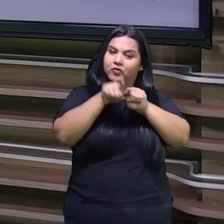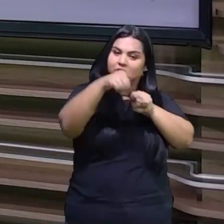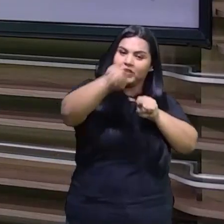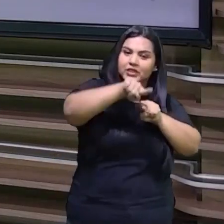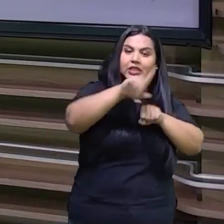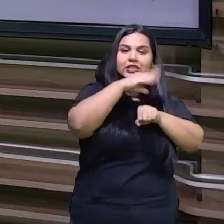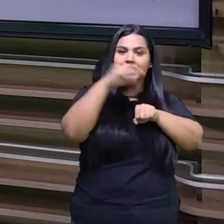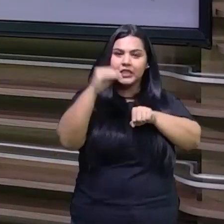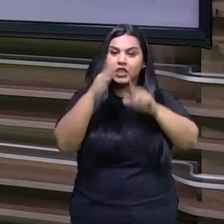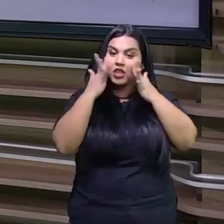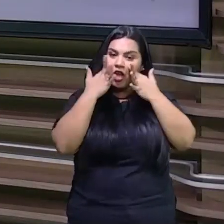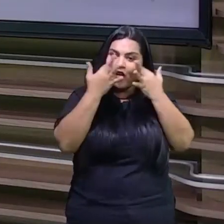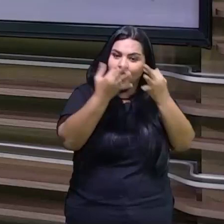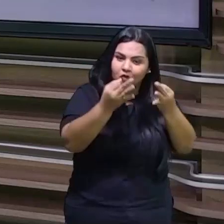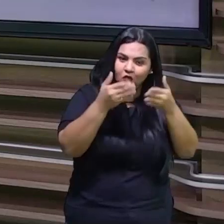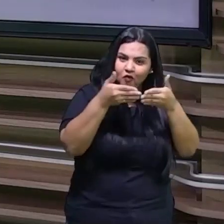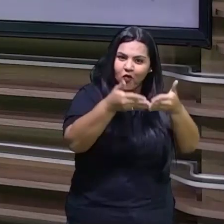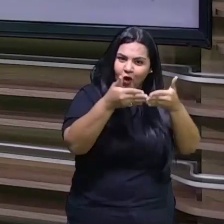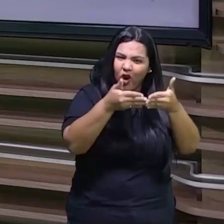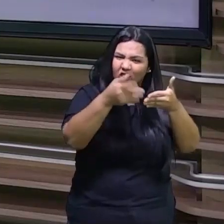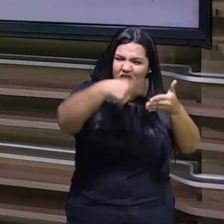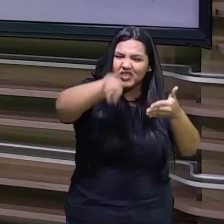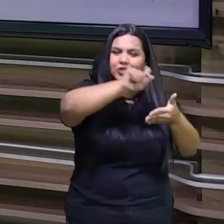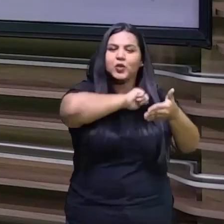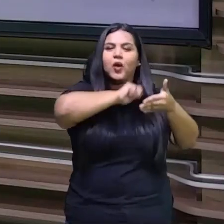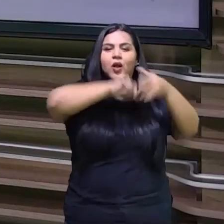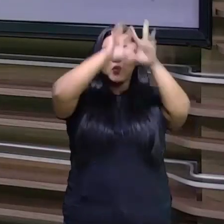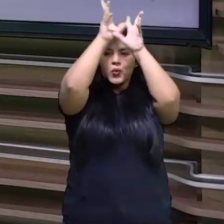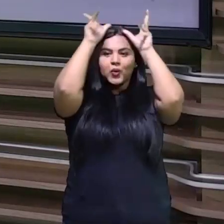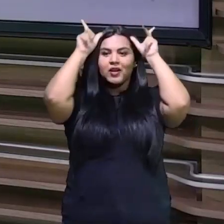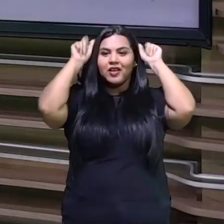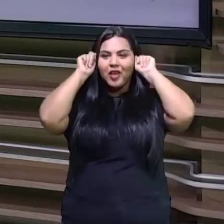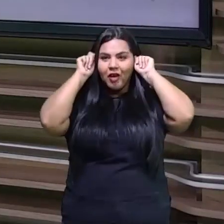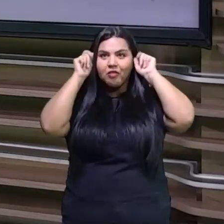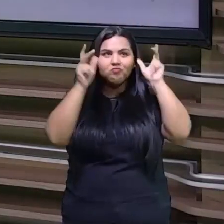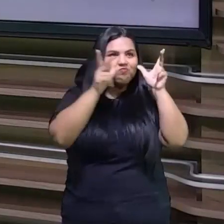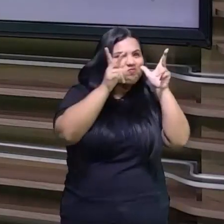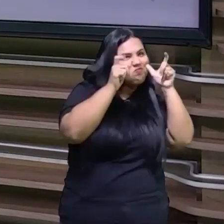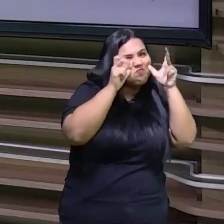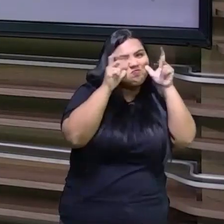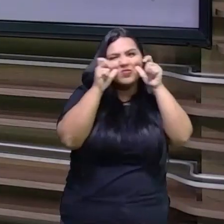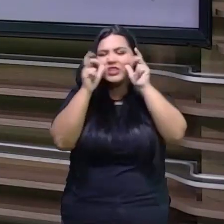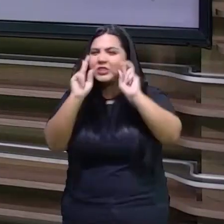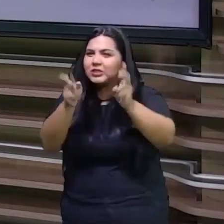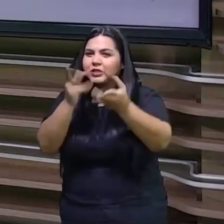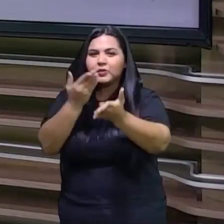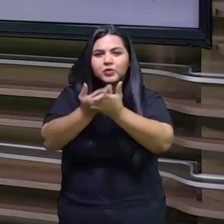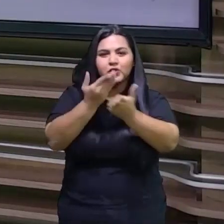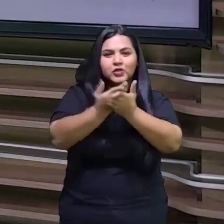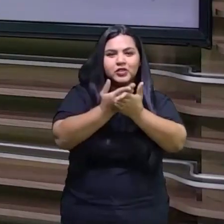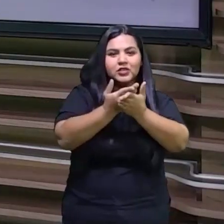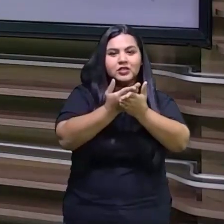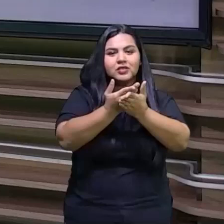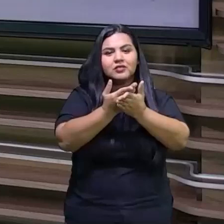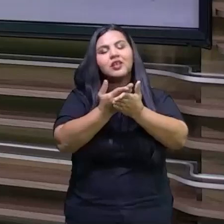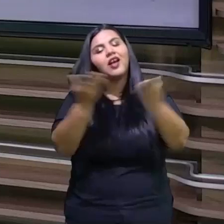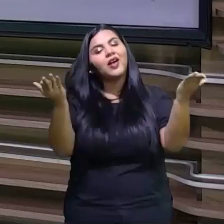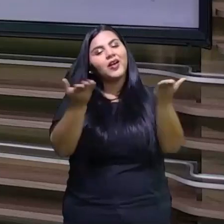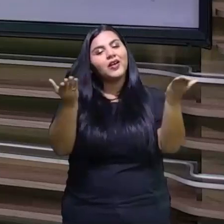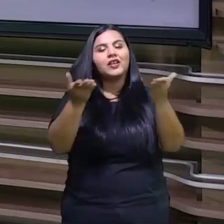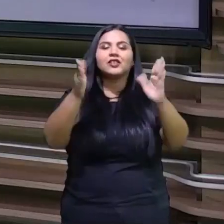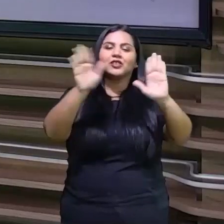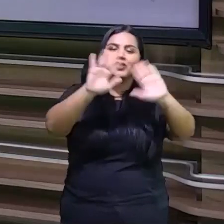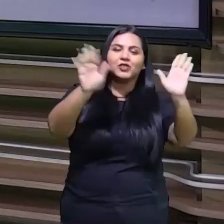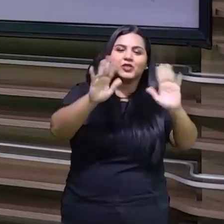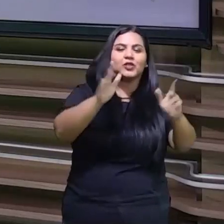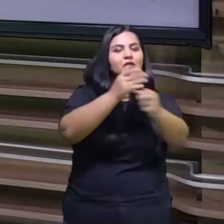são crianças, alunos leão. Aluno leão sabe como é que é, né? Pega a informação no ar e fica estudando o tempo todo. Assim eu me despeço. Um abraço